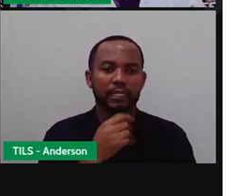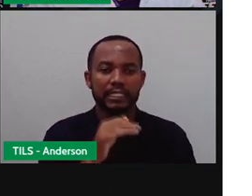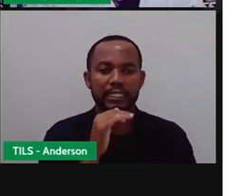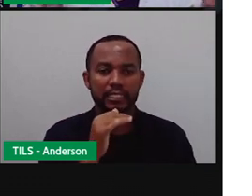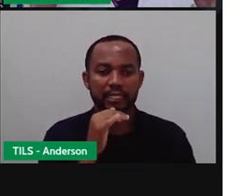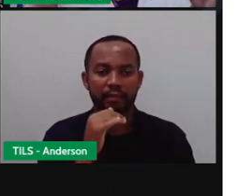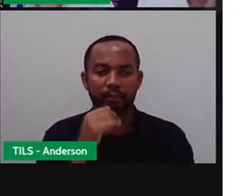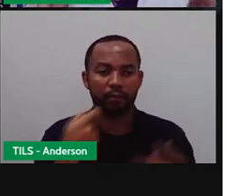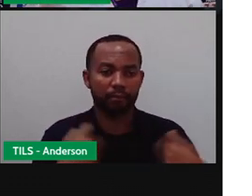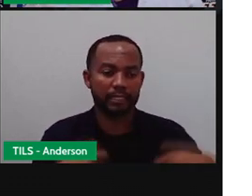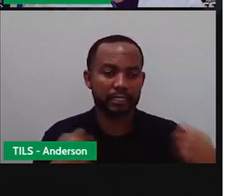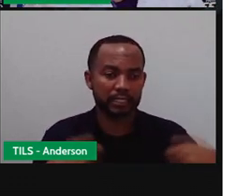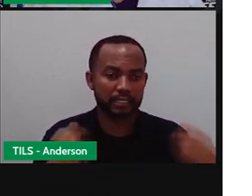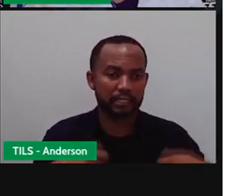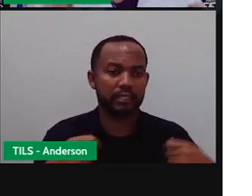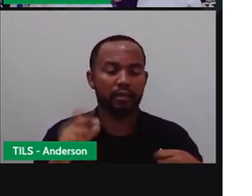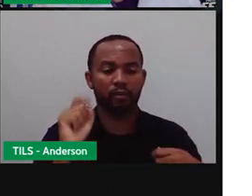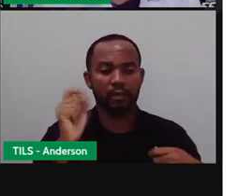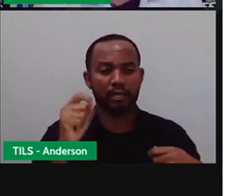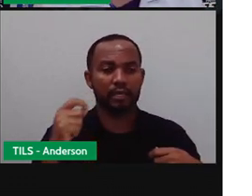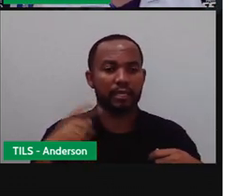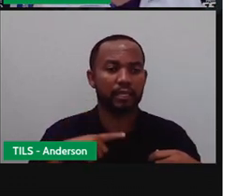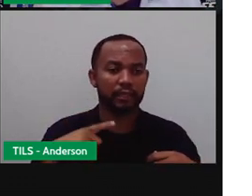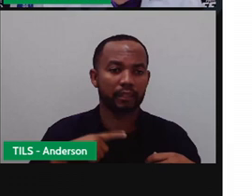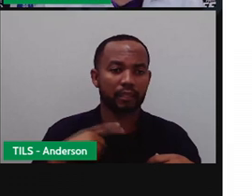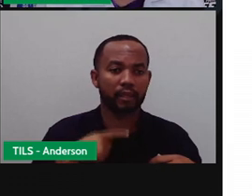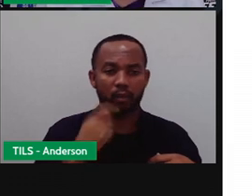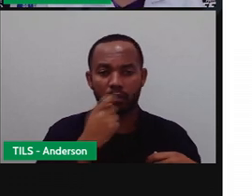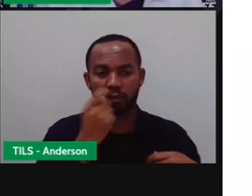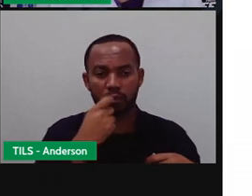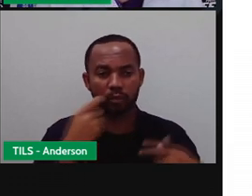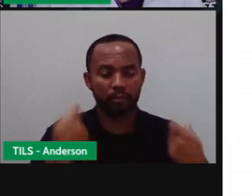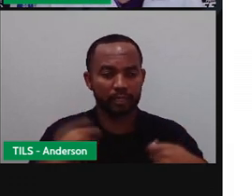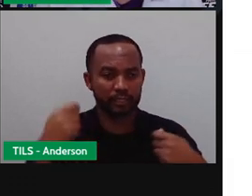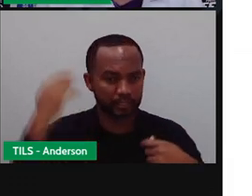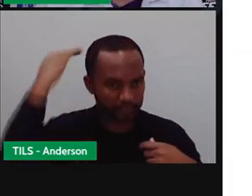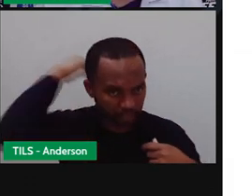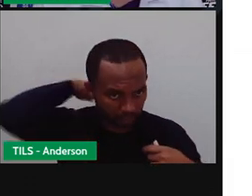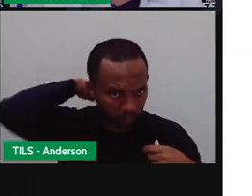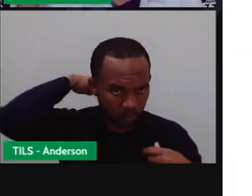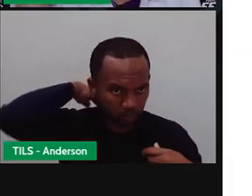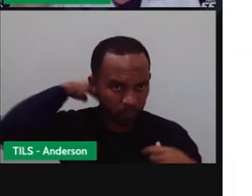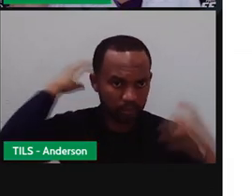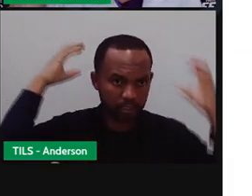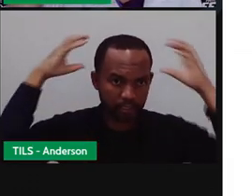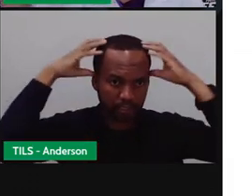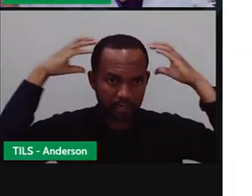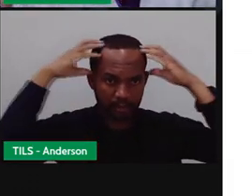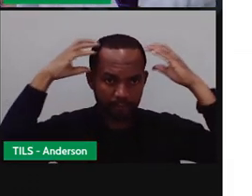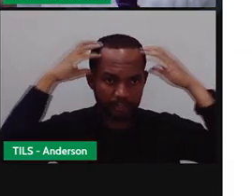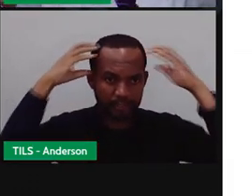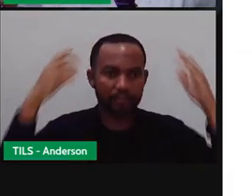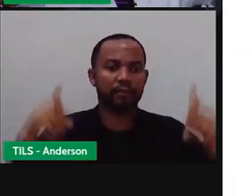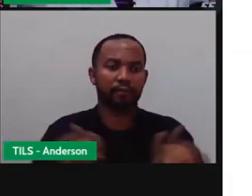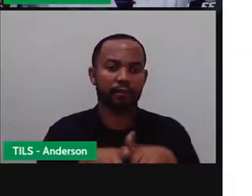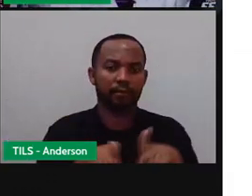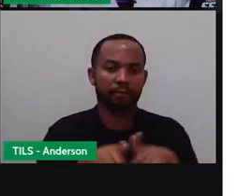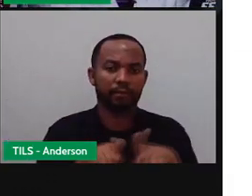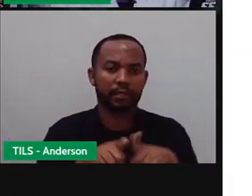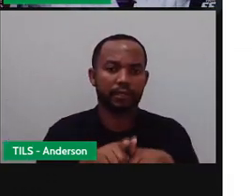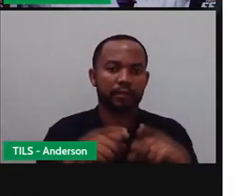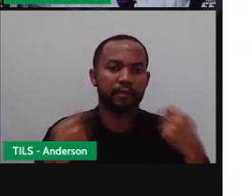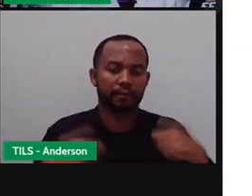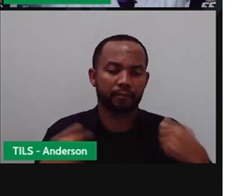Da coluna vertebral, dos ossos da coluna vertebral e de quem mais, ó? Do crânio, que é essa